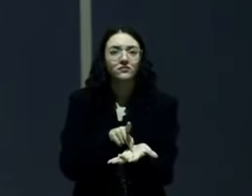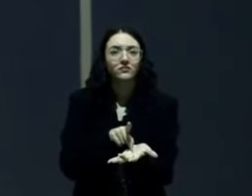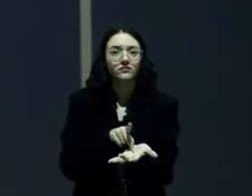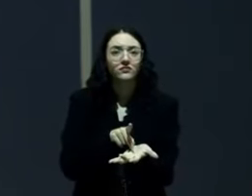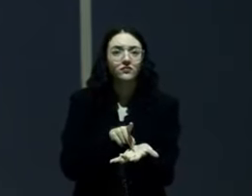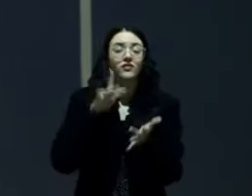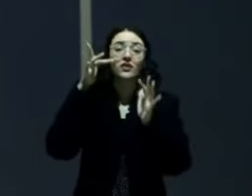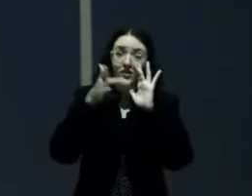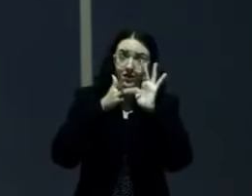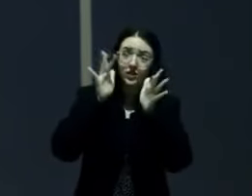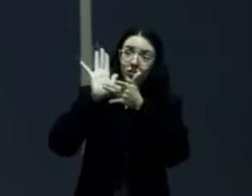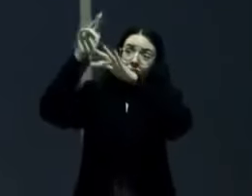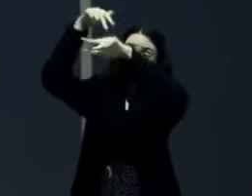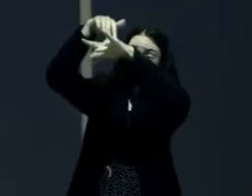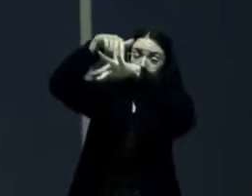Ele vai vir.